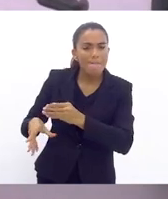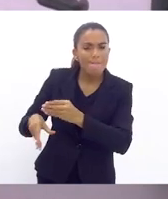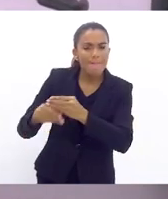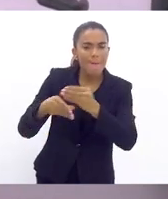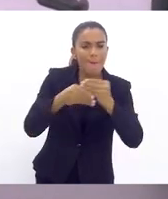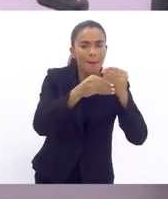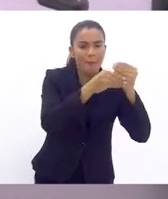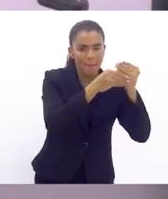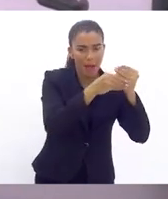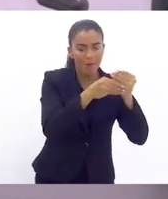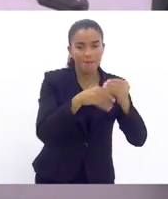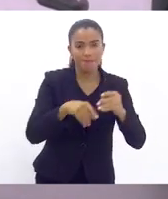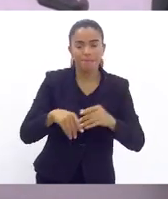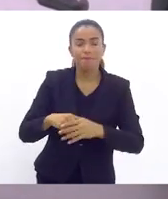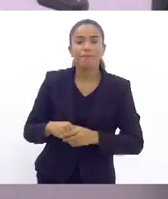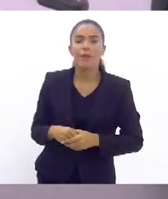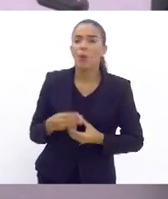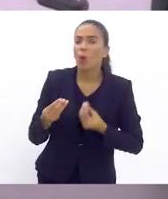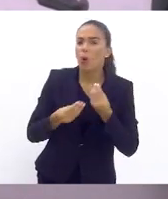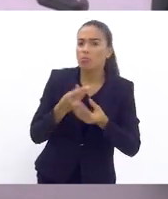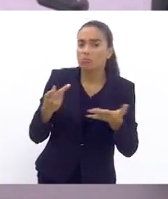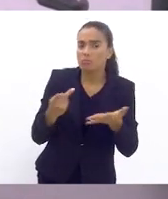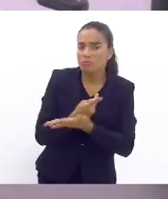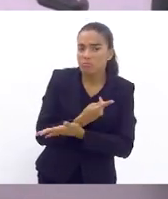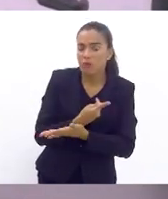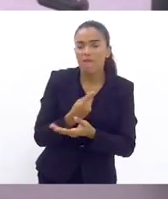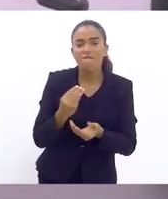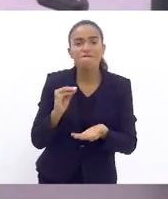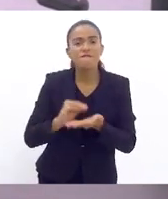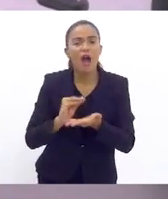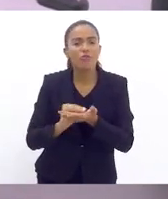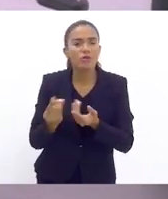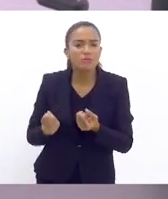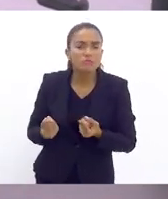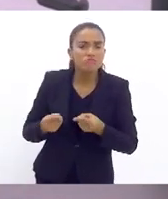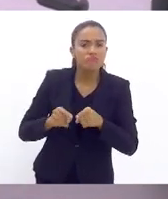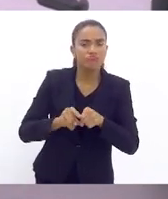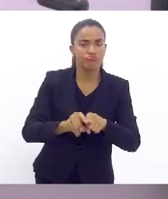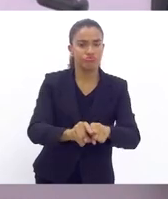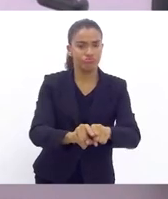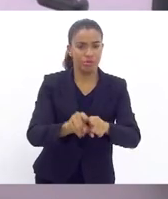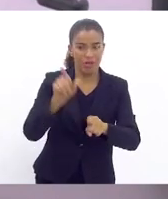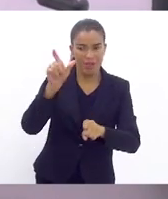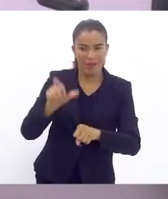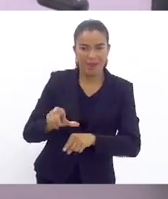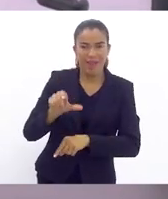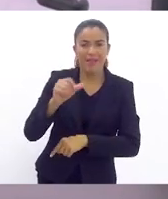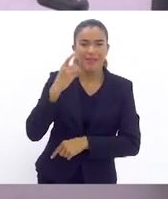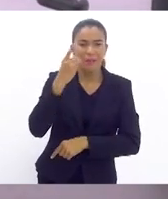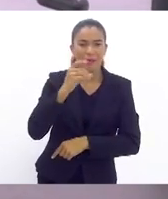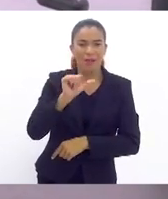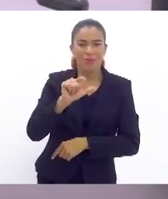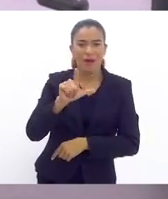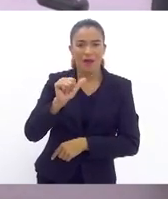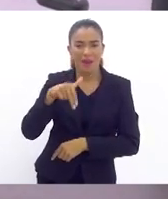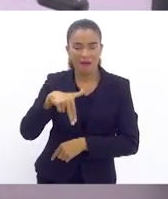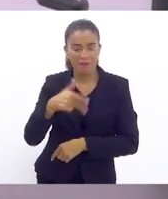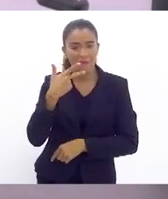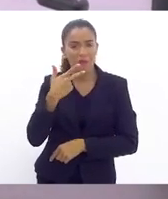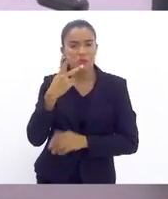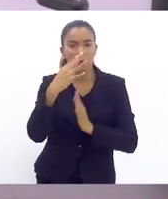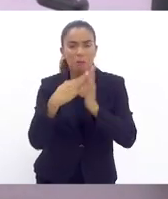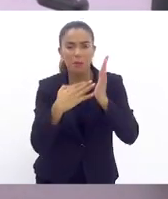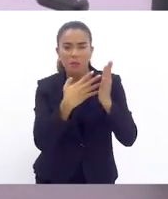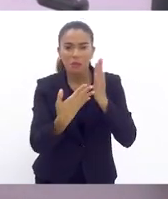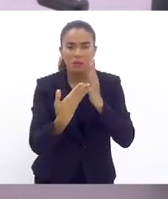e o que que tá acontecendo essa falta de constância como colocou o deputado Alan Lopes entre Plano Nacional de Educação